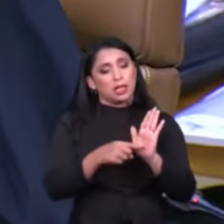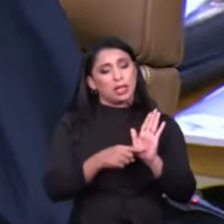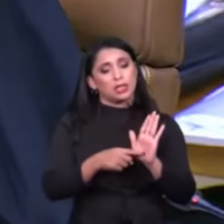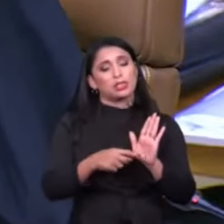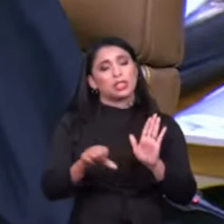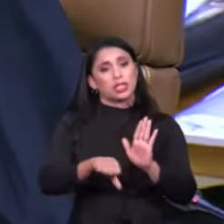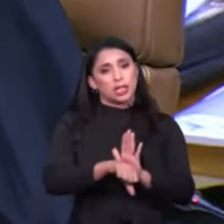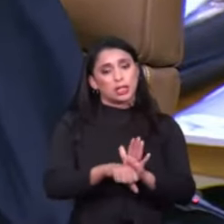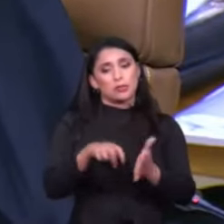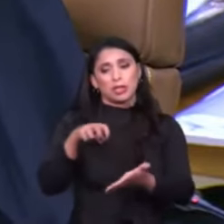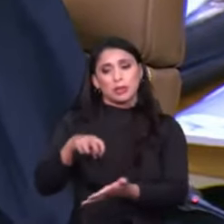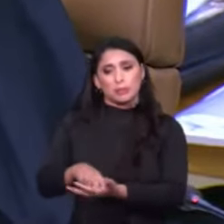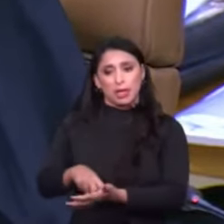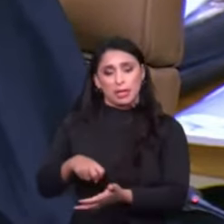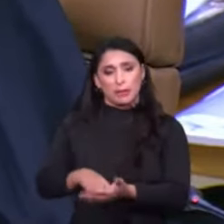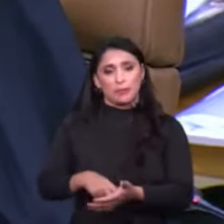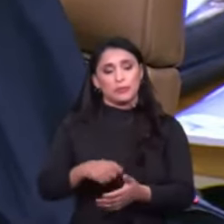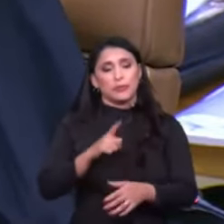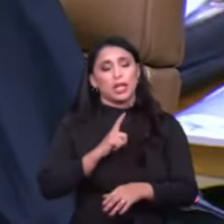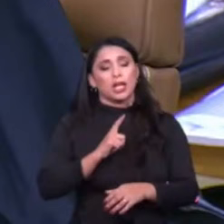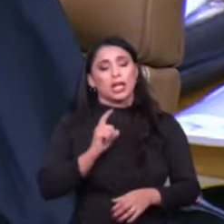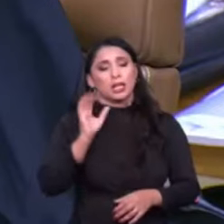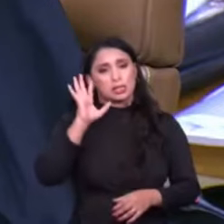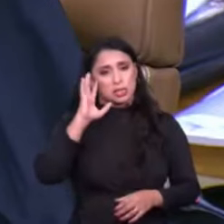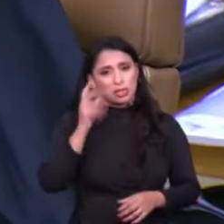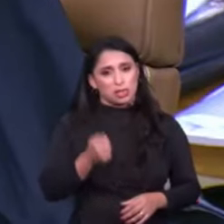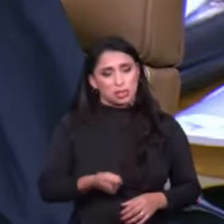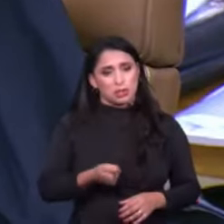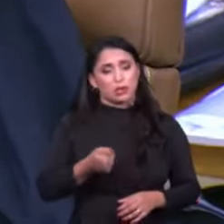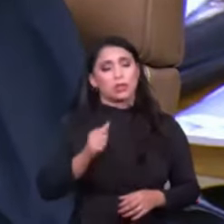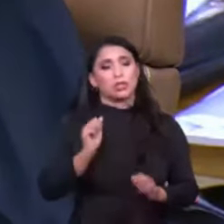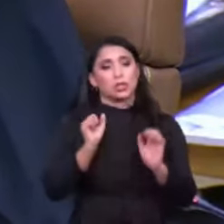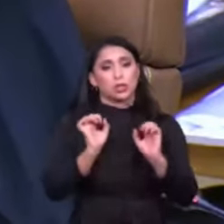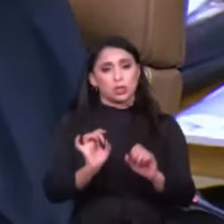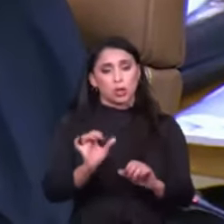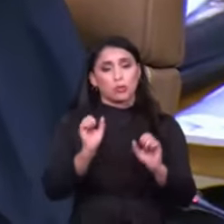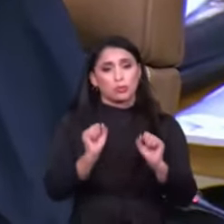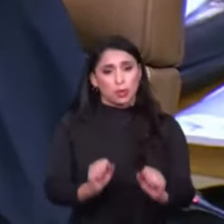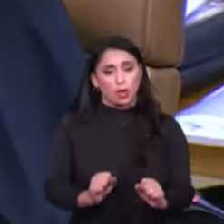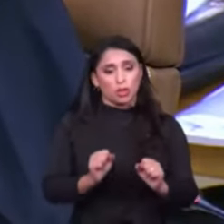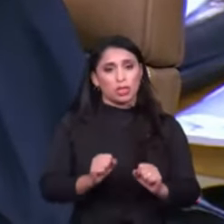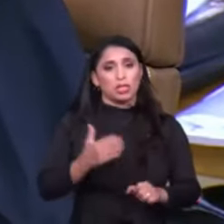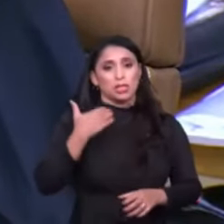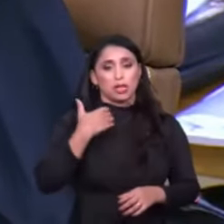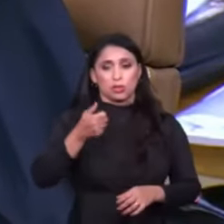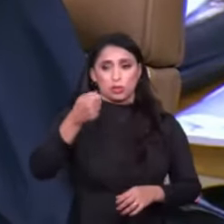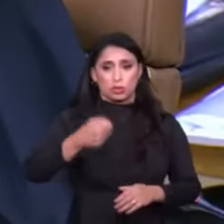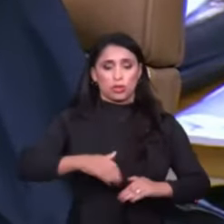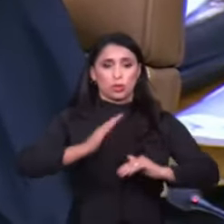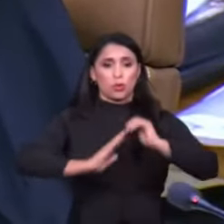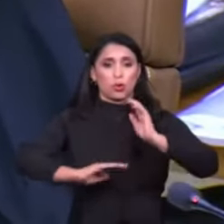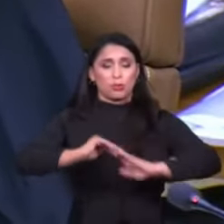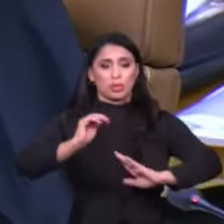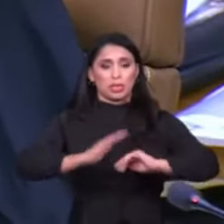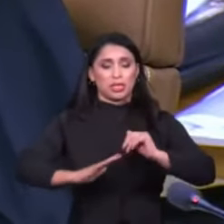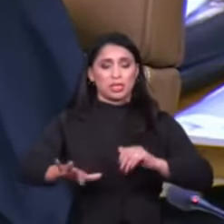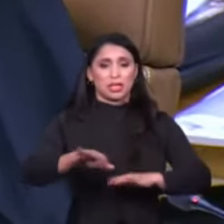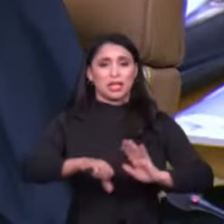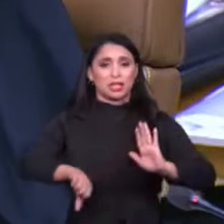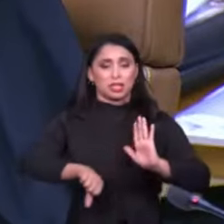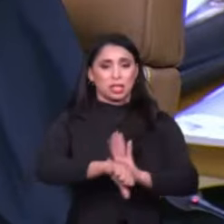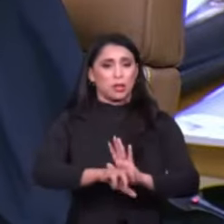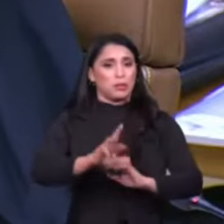às penas. As medidas sancionatórias somente podem ser aplicadas por magistrado com competência criminal e não por